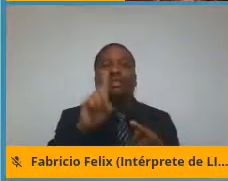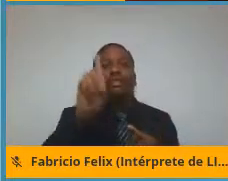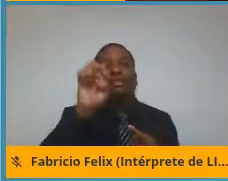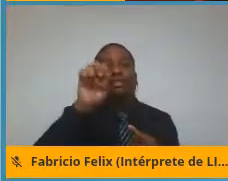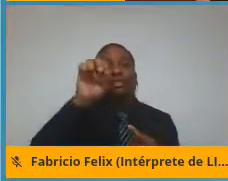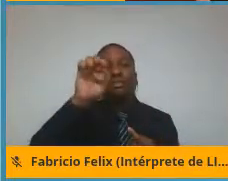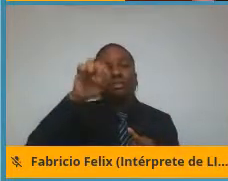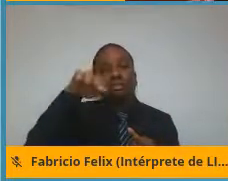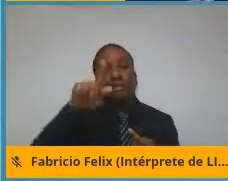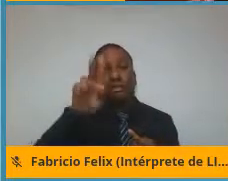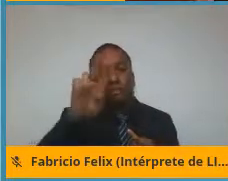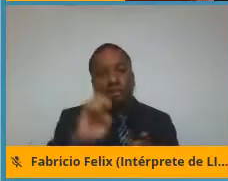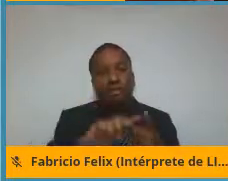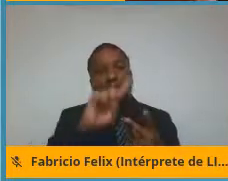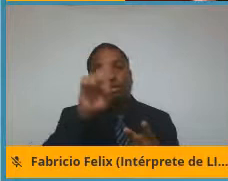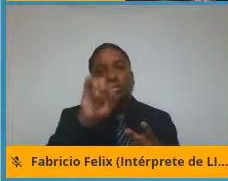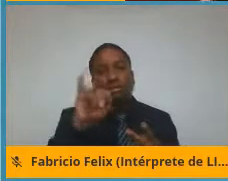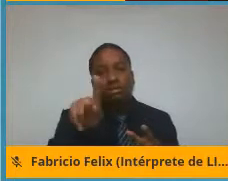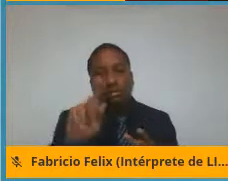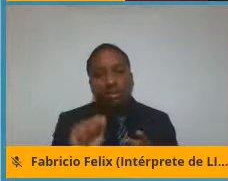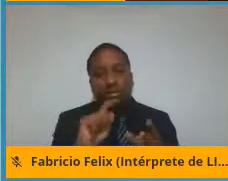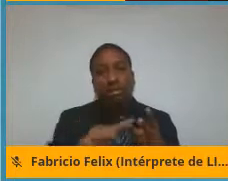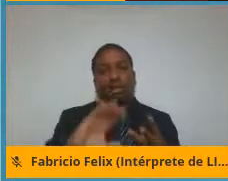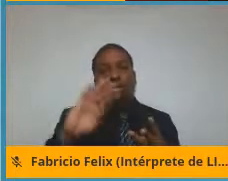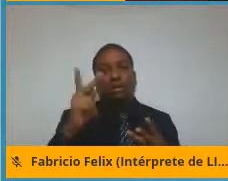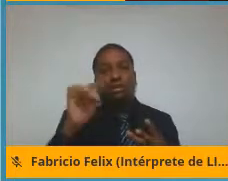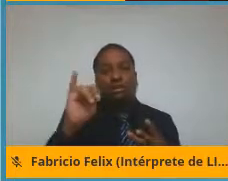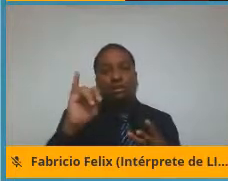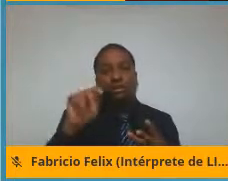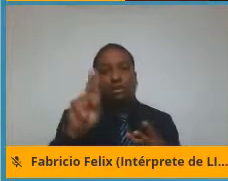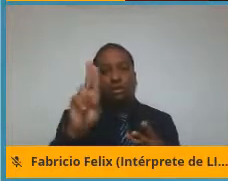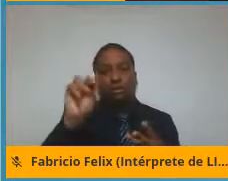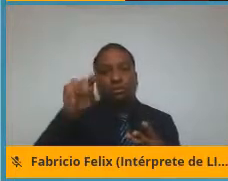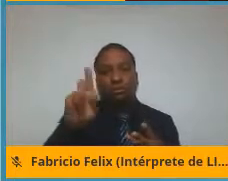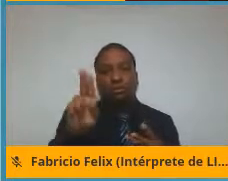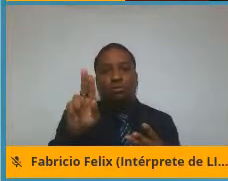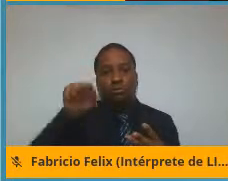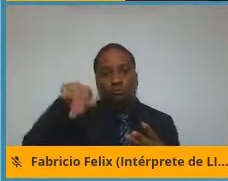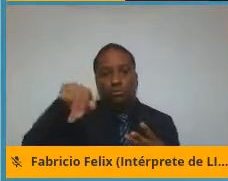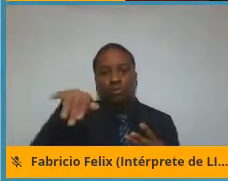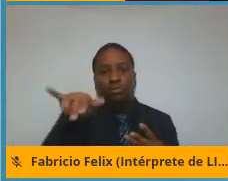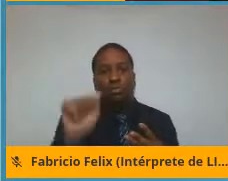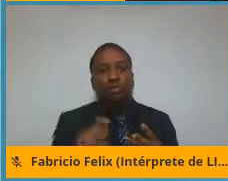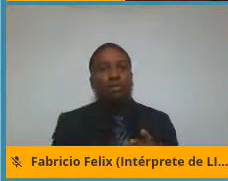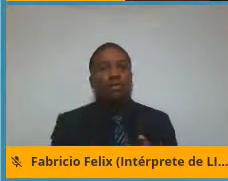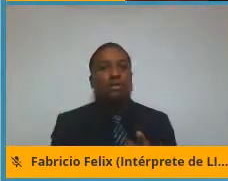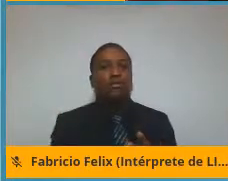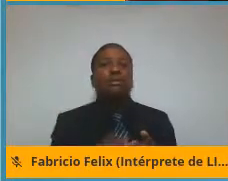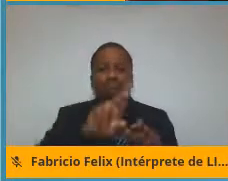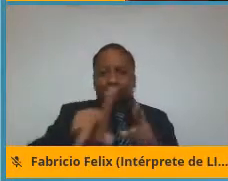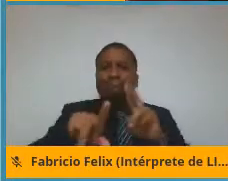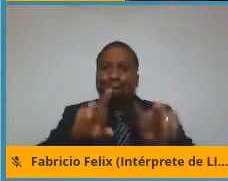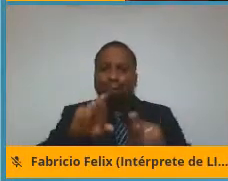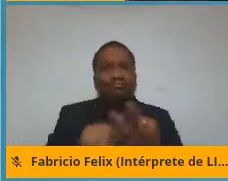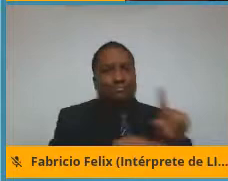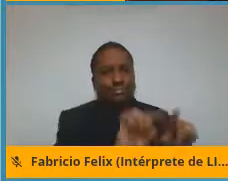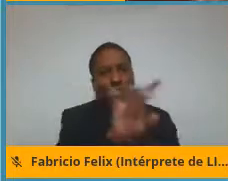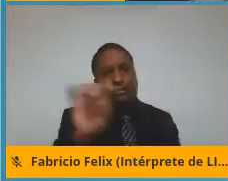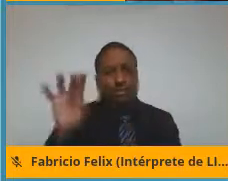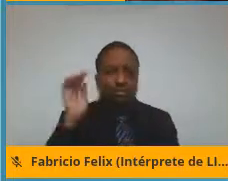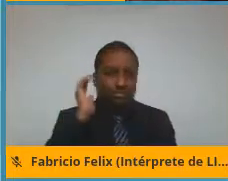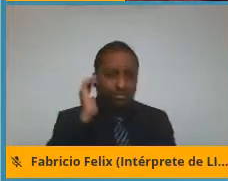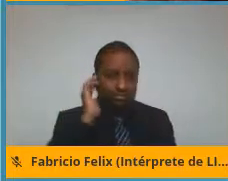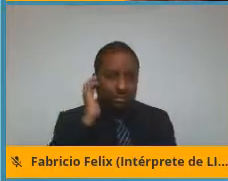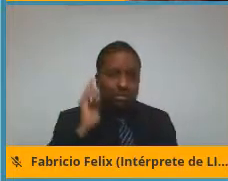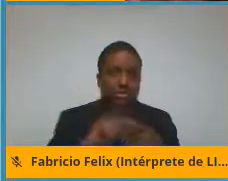de zika, de chikungunya. Então, o médico precisa estabelecer bem um diagnóstico diferencial, não só de dengue,